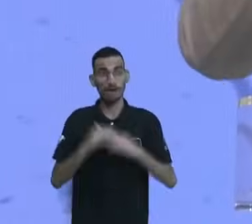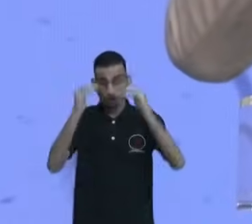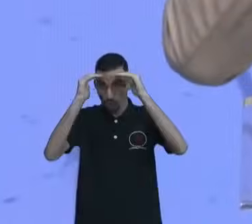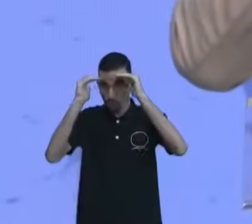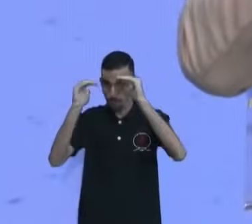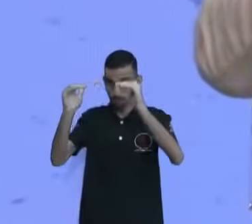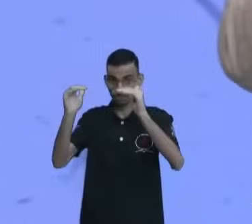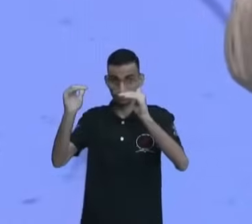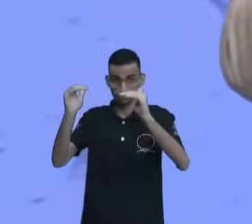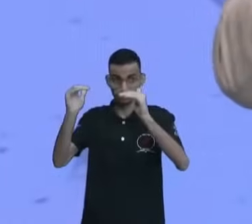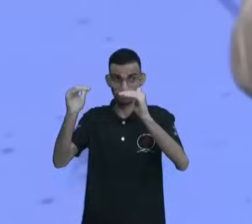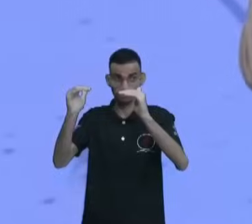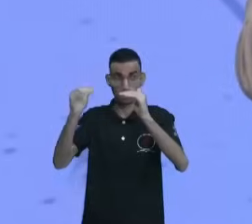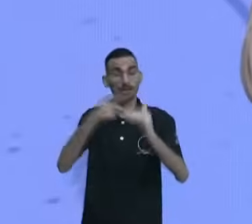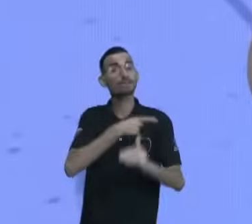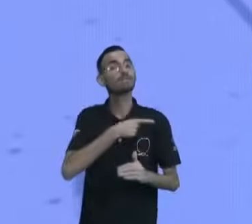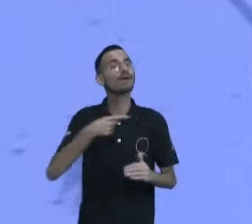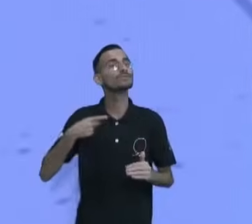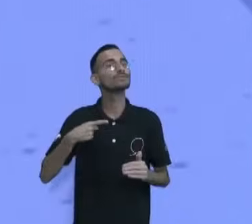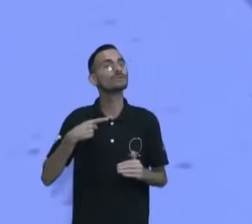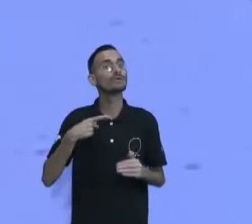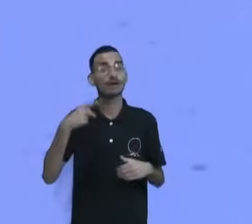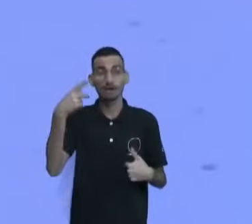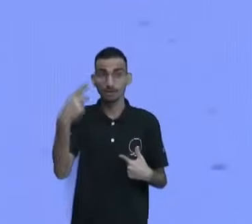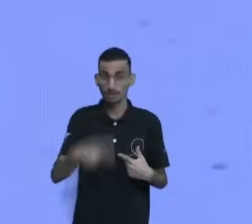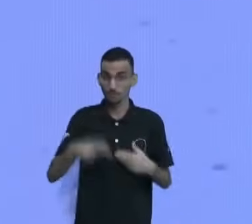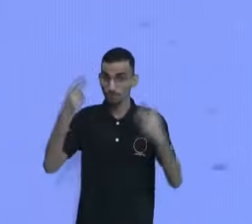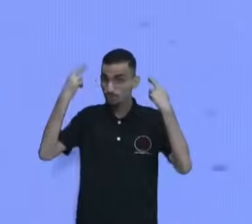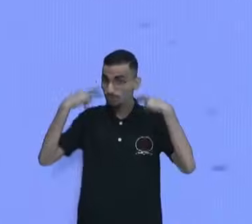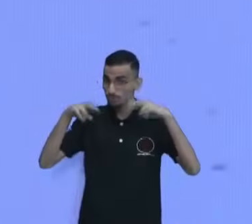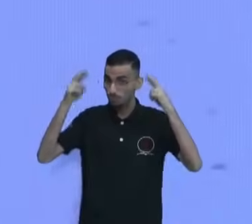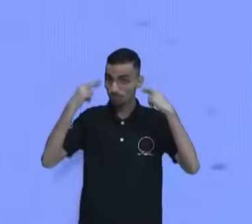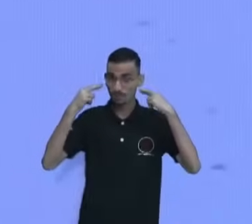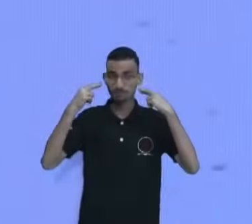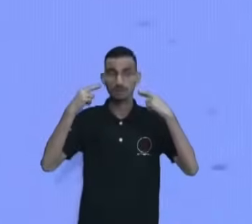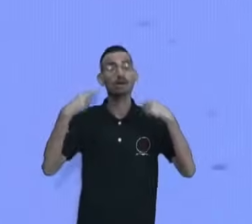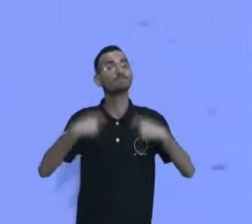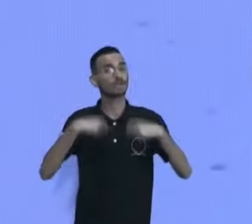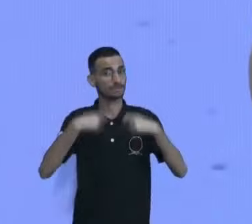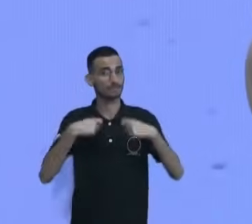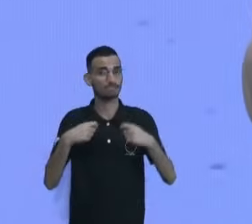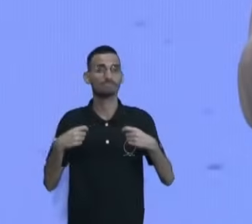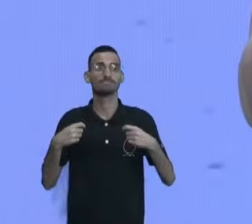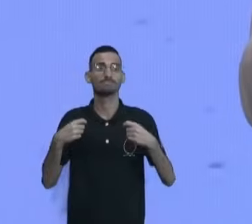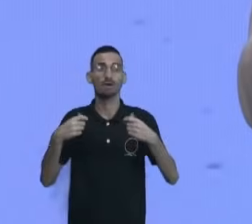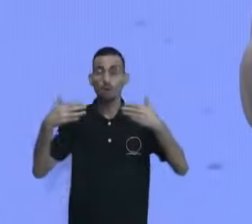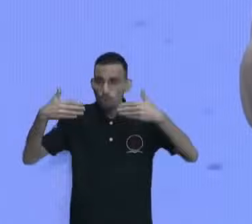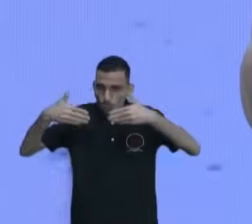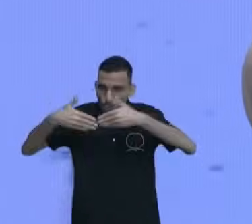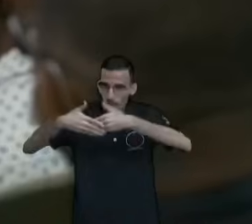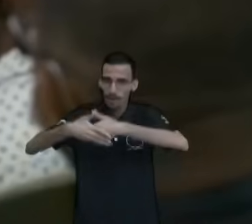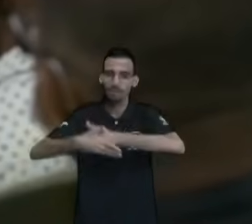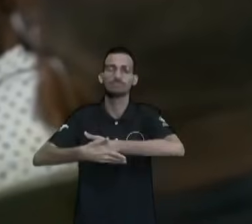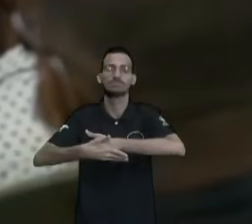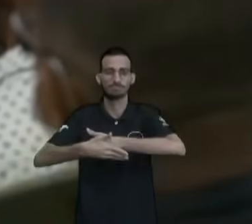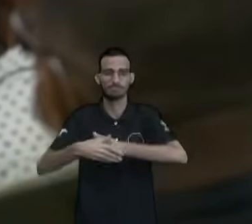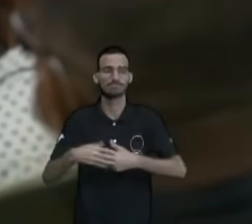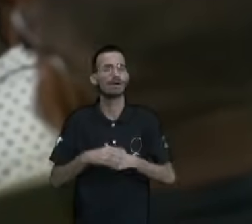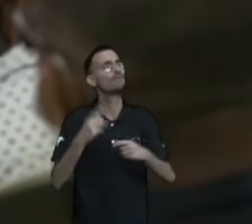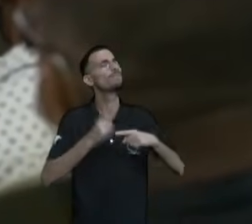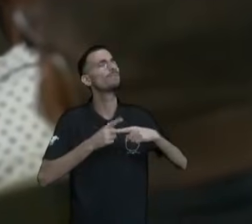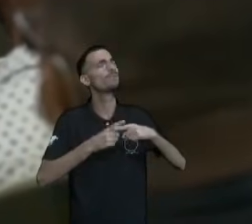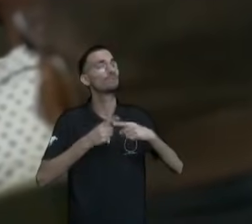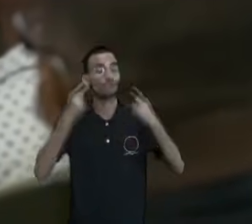pastores ovelha tem que tá subjulgar a pastor senão ela se perde tá em